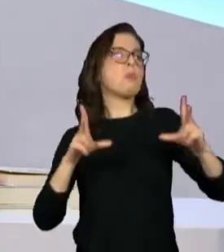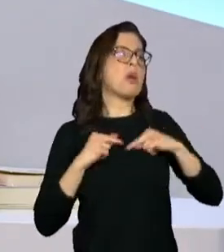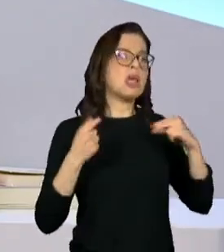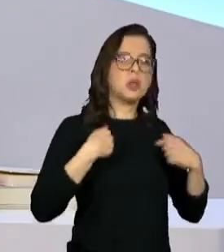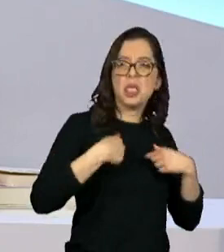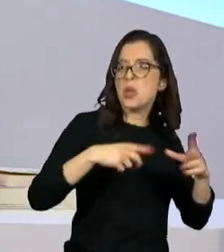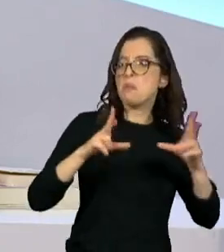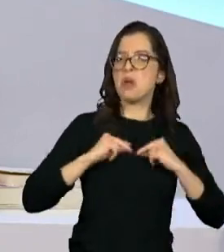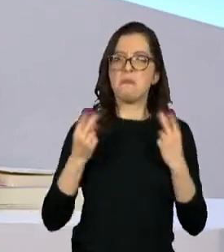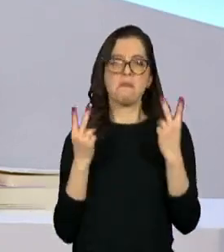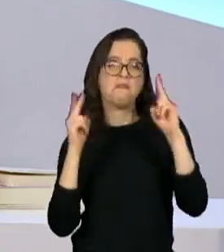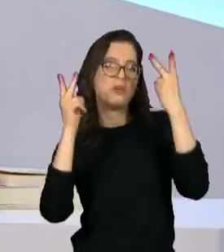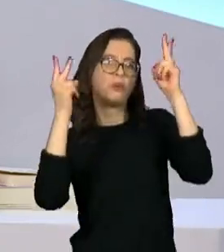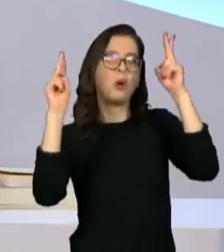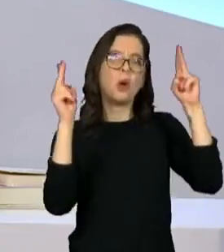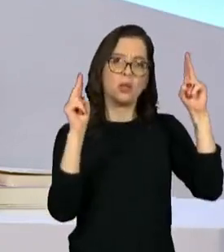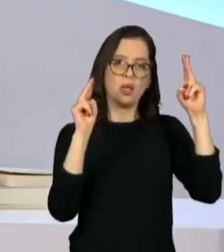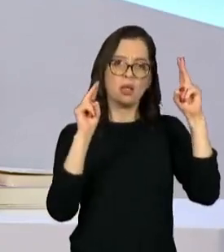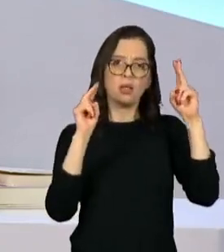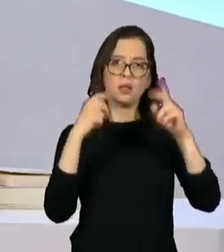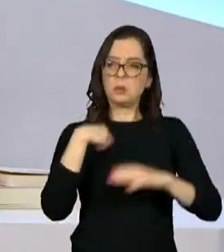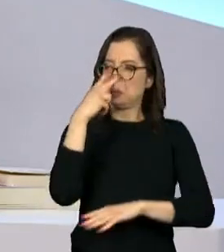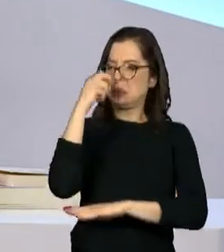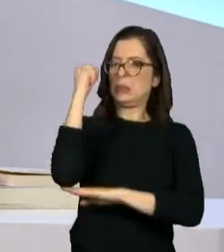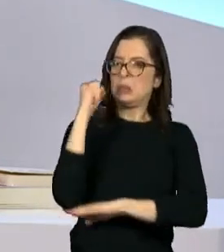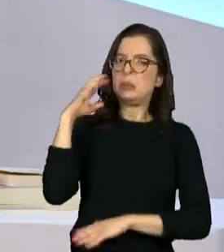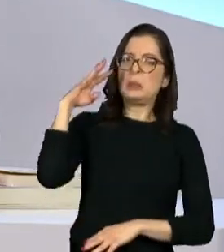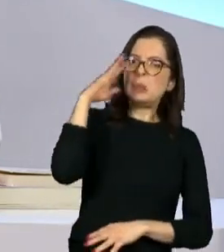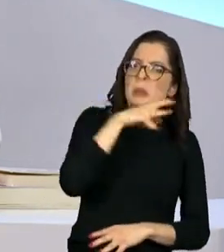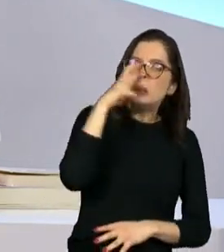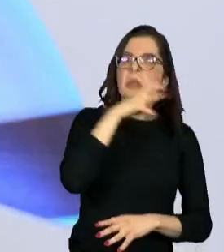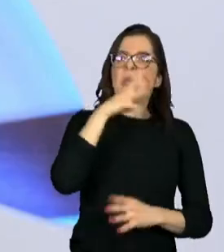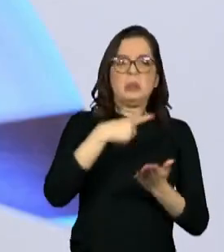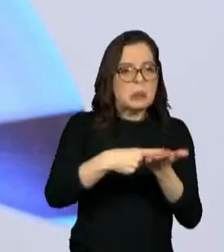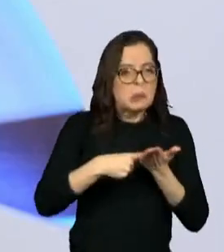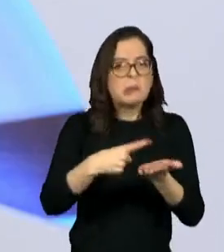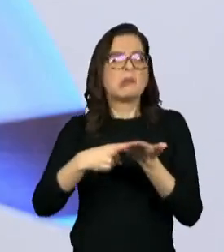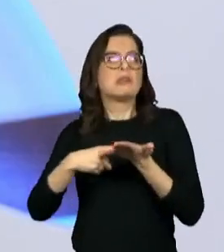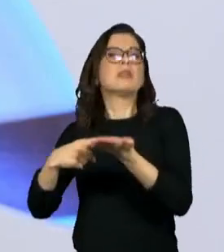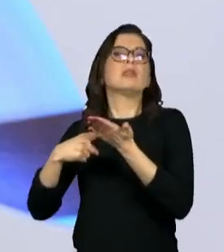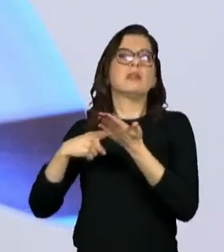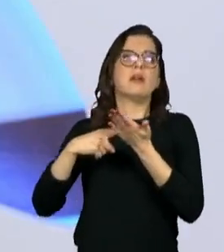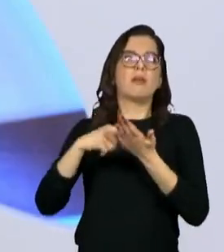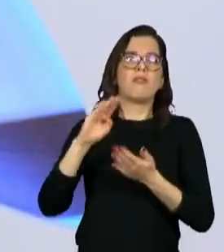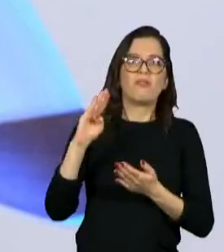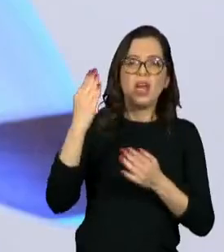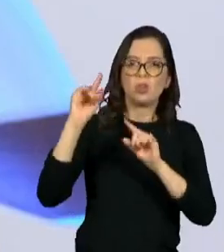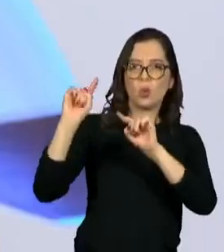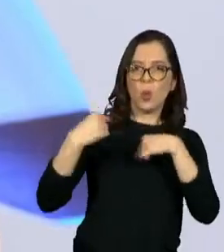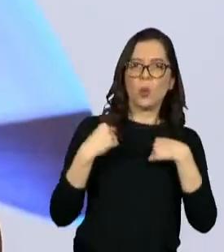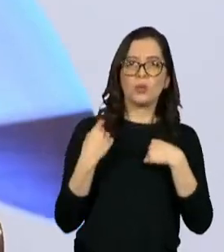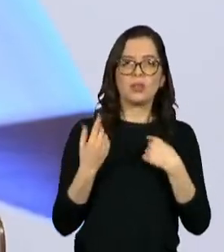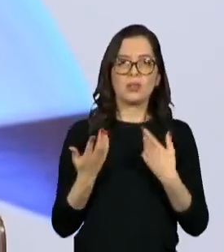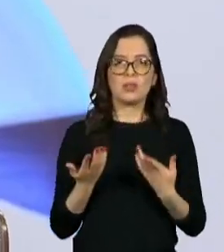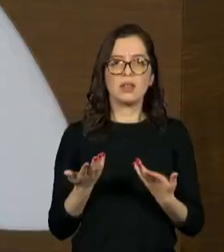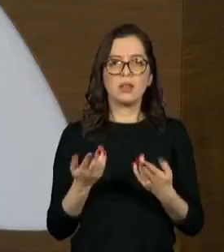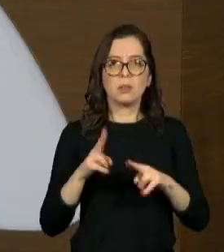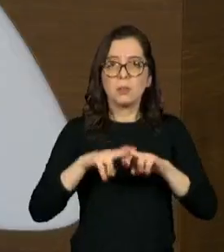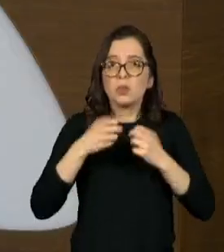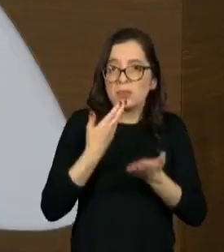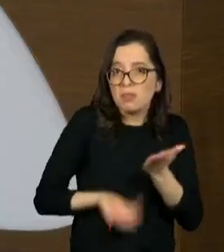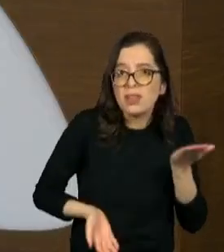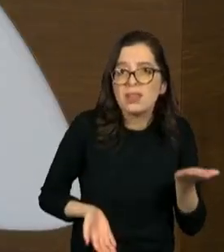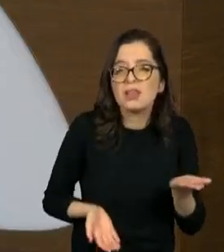resistência contra algo que foi fraudado como uma ação necessária. E, ao mesmo tempo, de outro lado, você tem lideranças políticas que